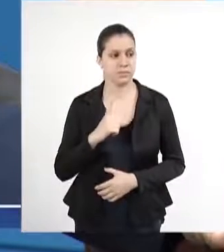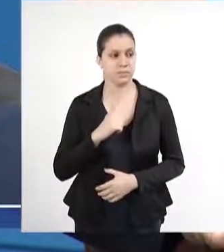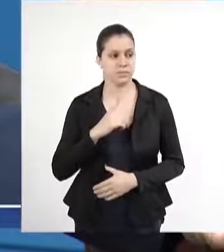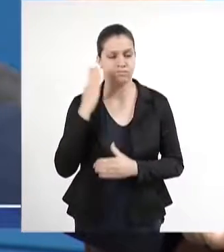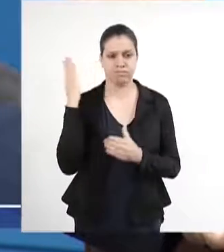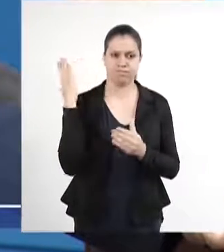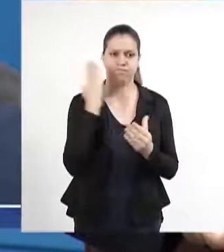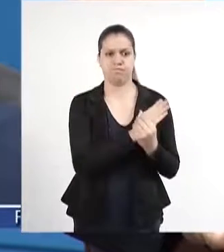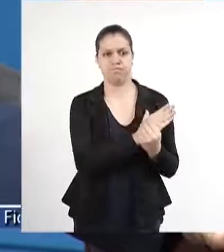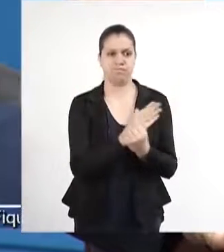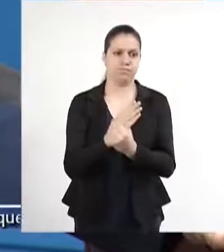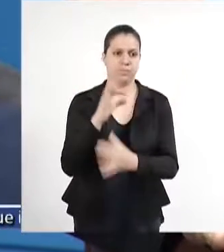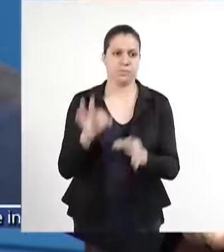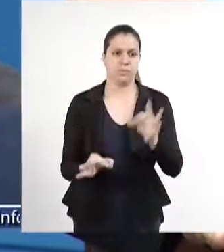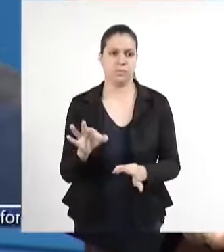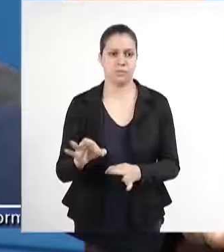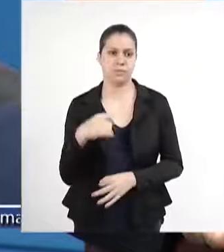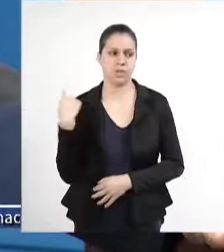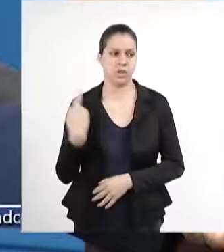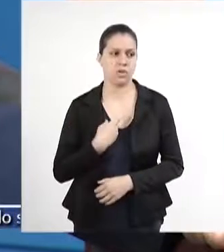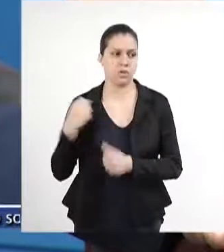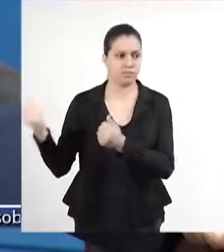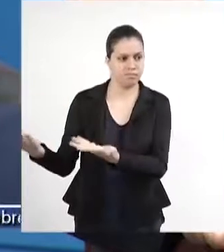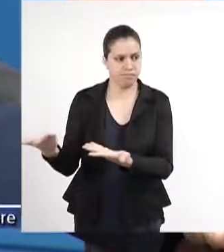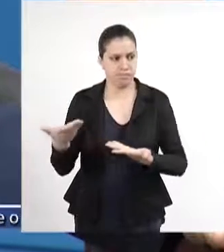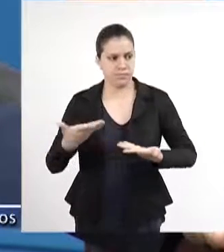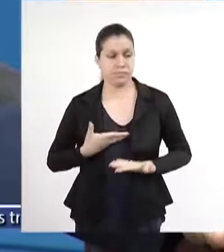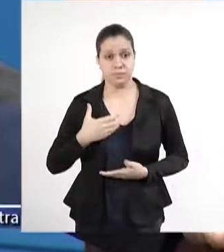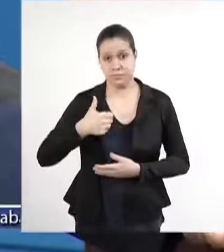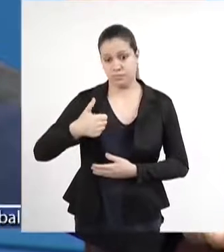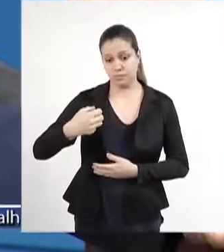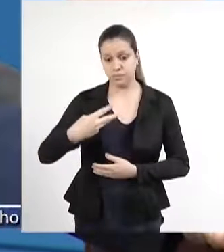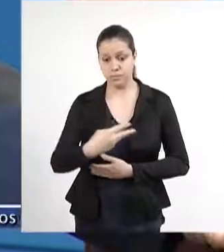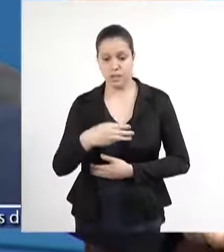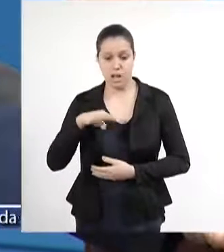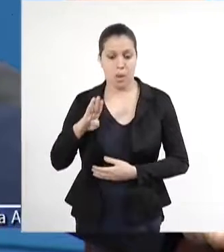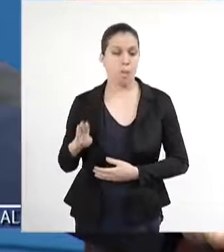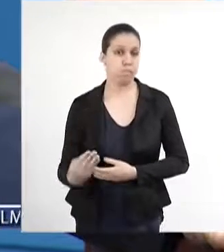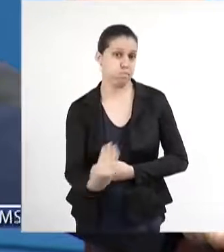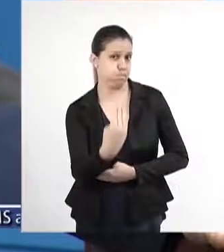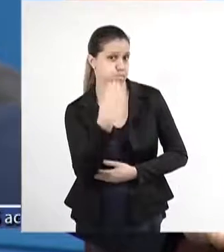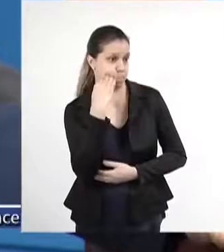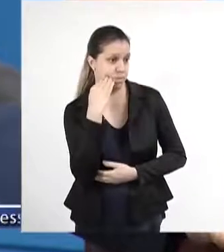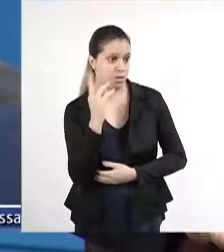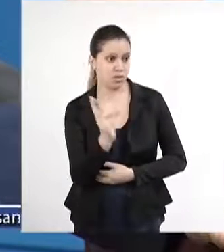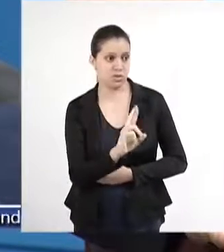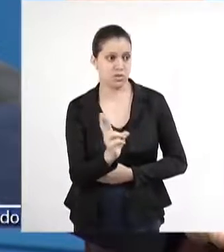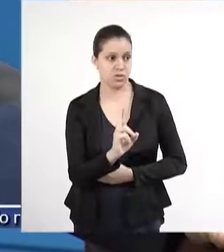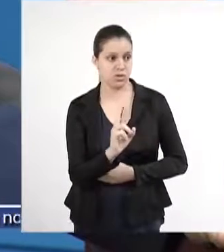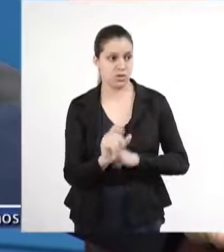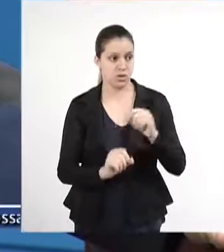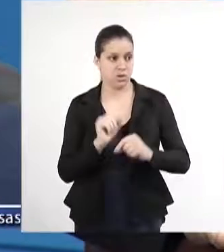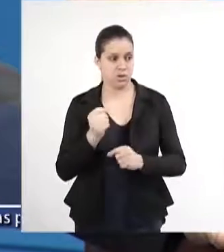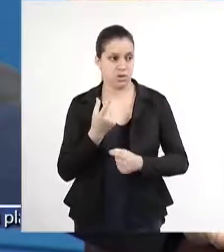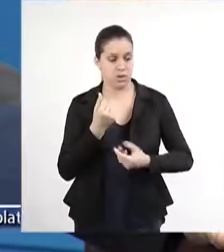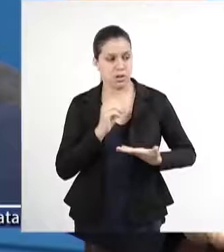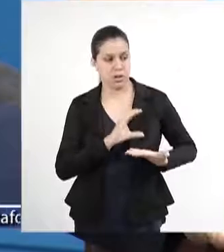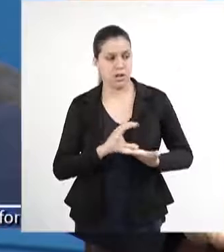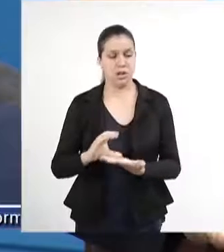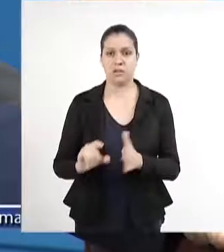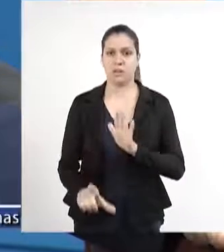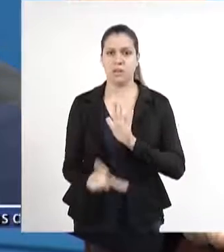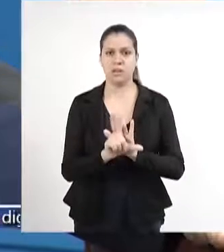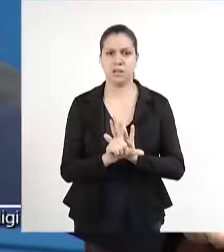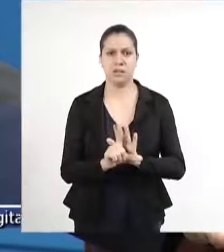possa receber 13 bilhões de reais do governo federal de créditos da Lei Candir.